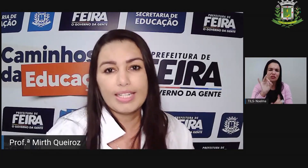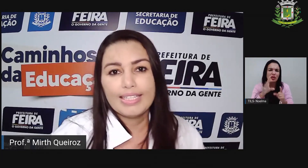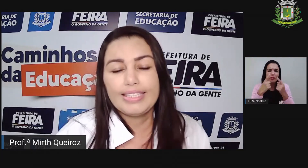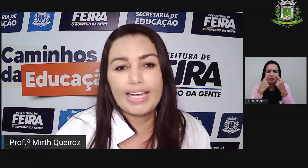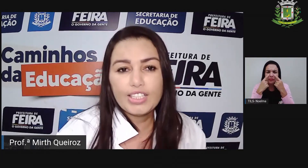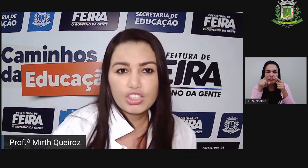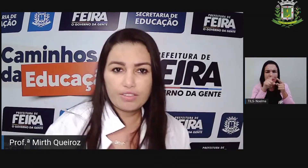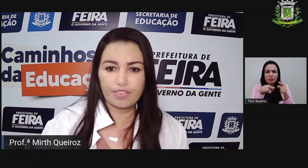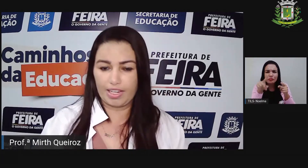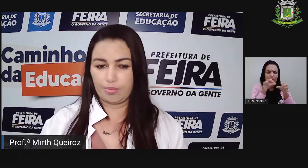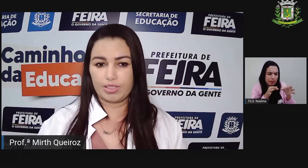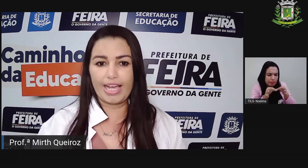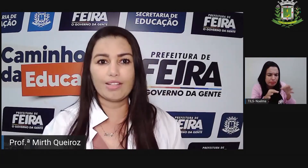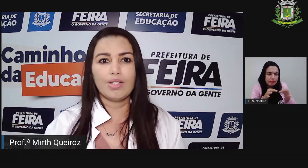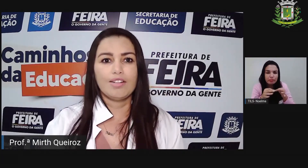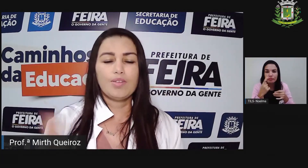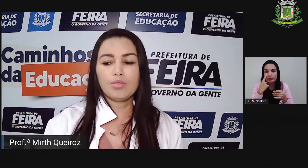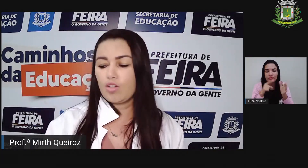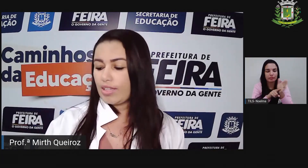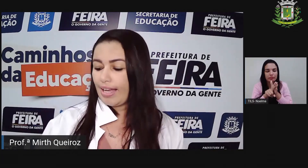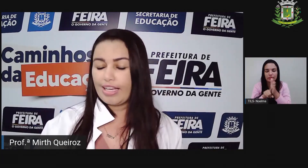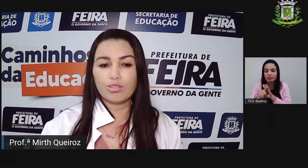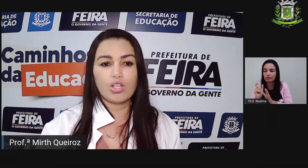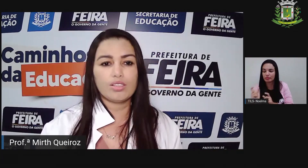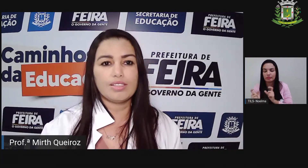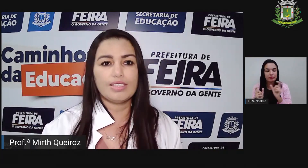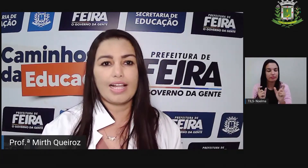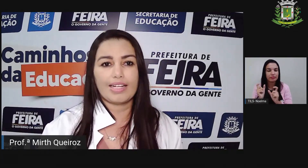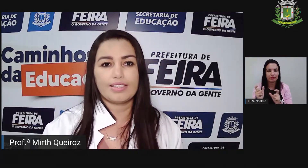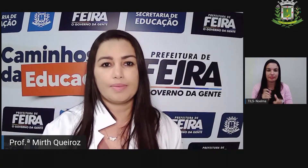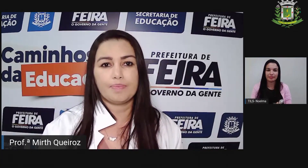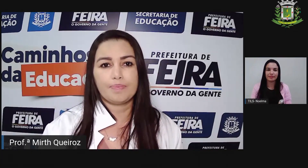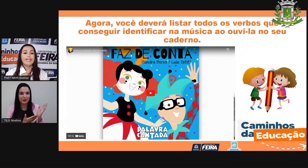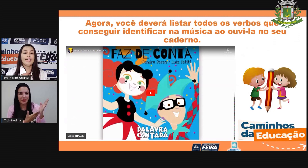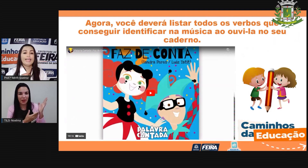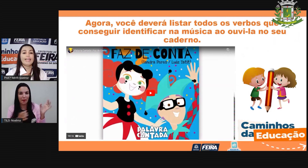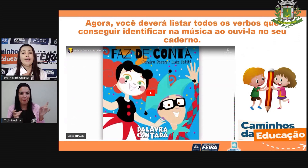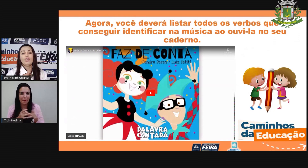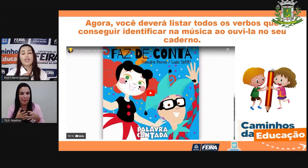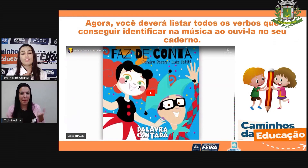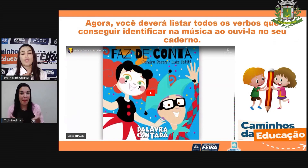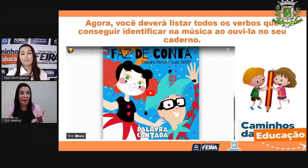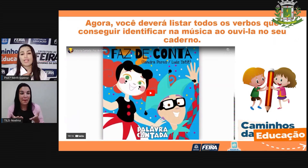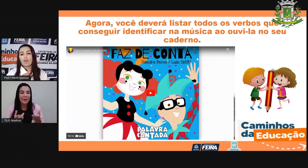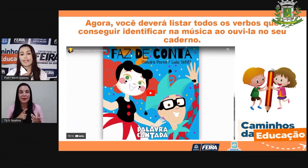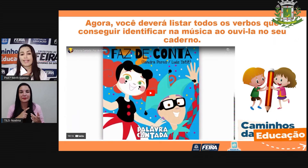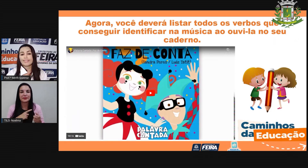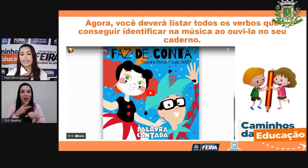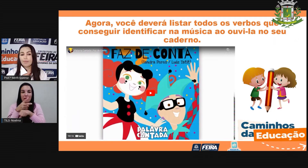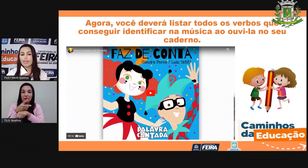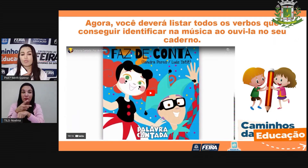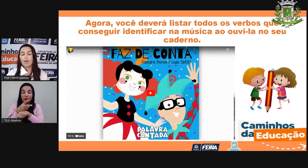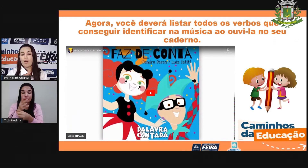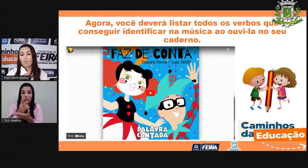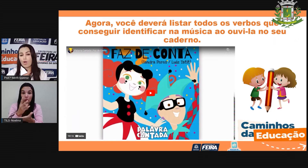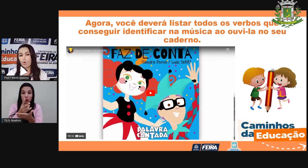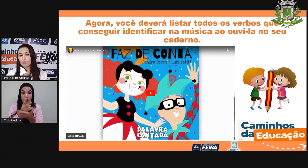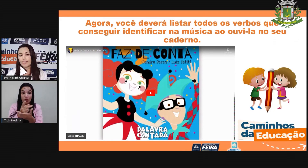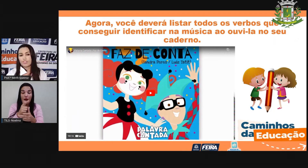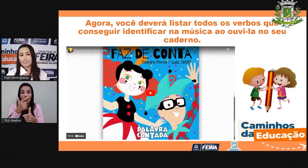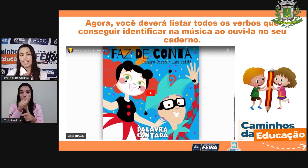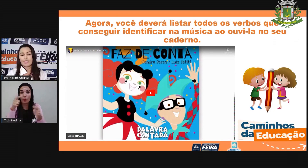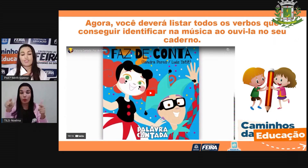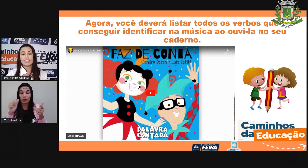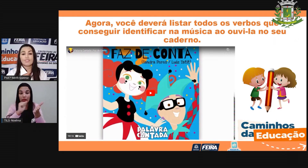terminações deste verbo, certo? Vamos voltar aqui aos nossos slides. E nós vamos agora dar seguimento a uma